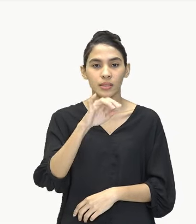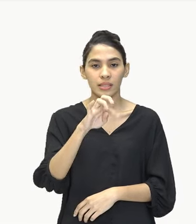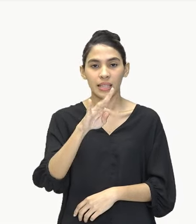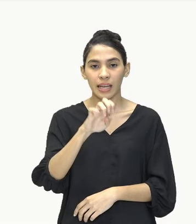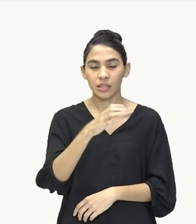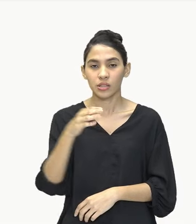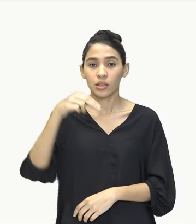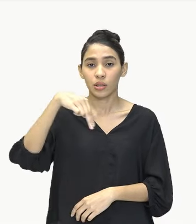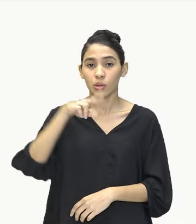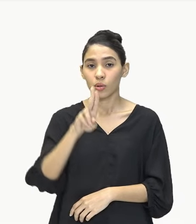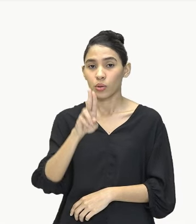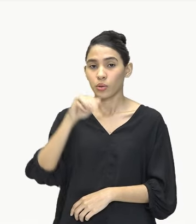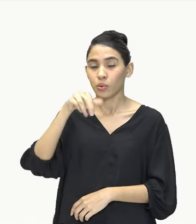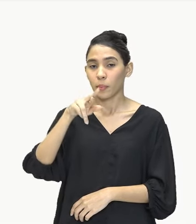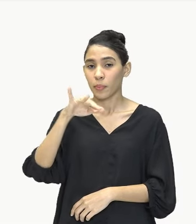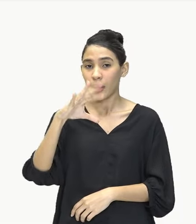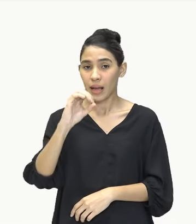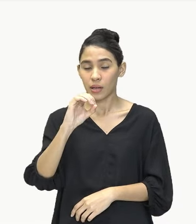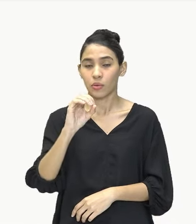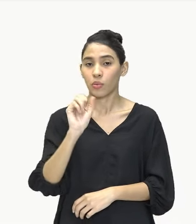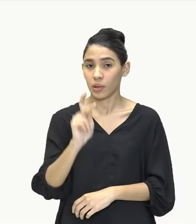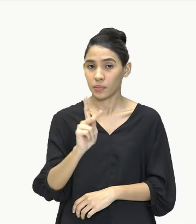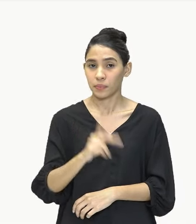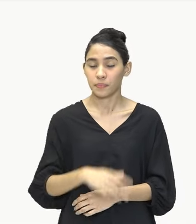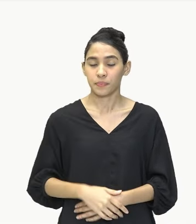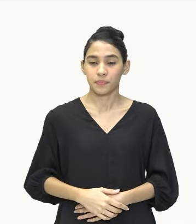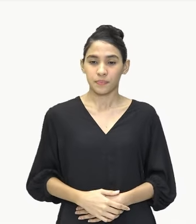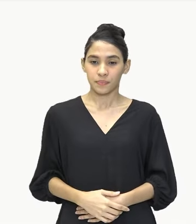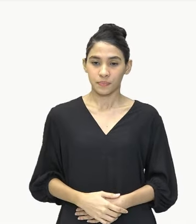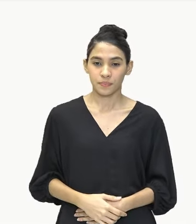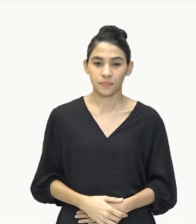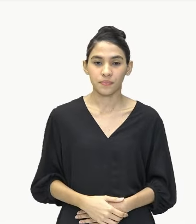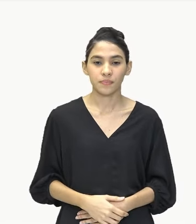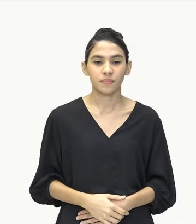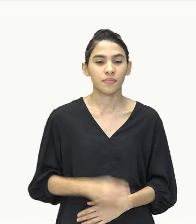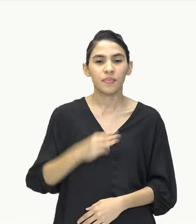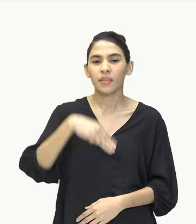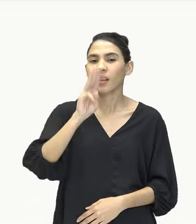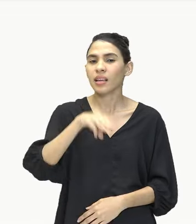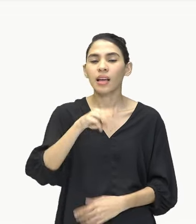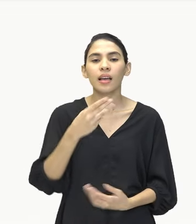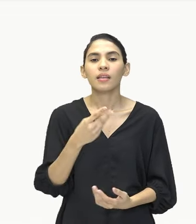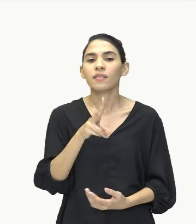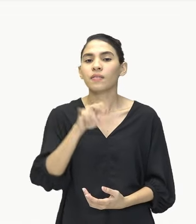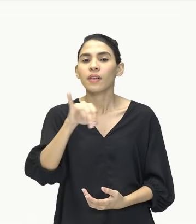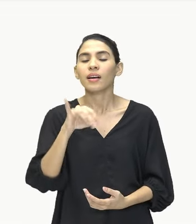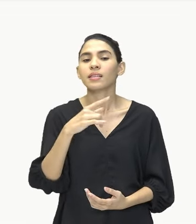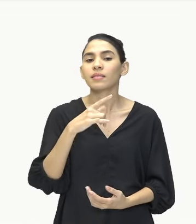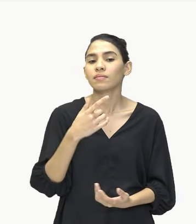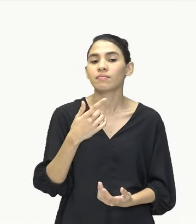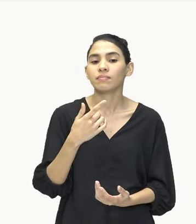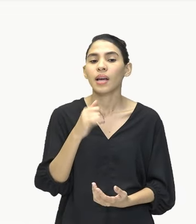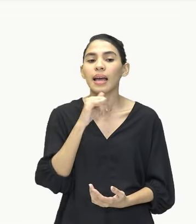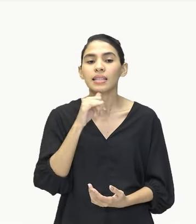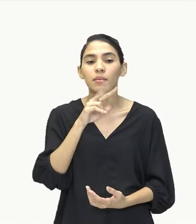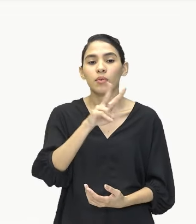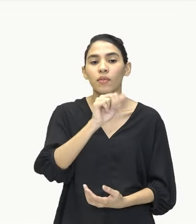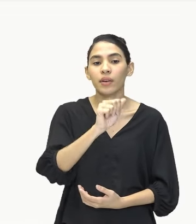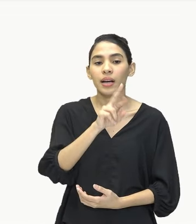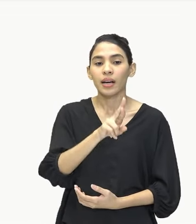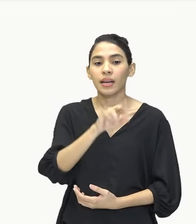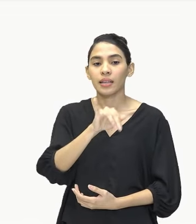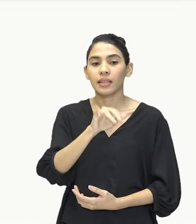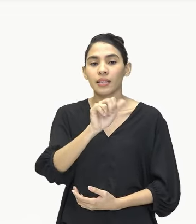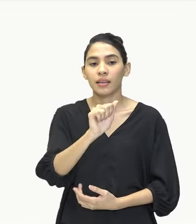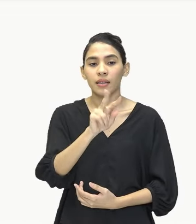gente praticar logo um pouquinho aí, ok? Quem vai ser ali a nossa variável?